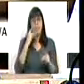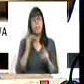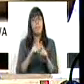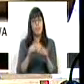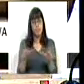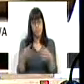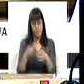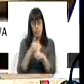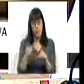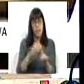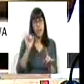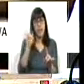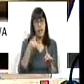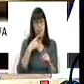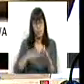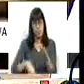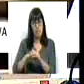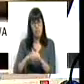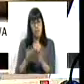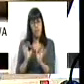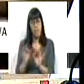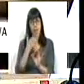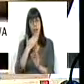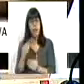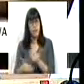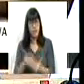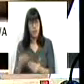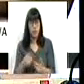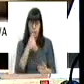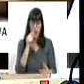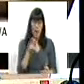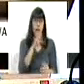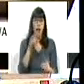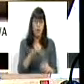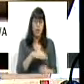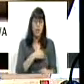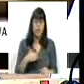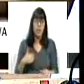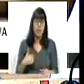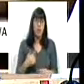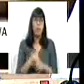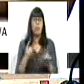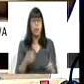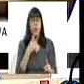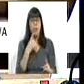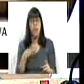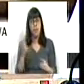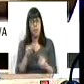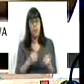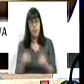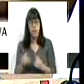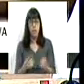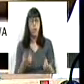de que a concentração rápida e máxima é amiga da eficiência é um erro em saúde, porque significa mais